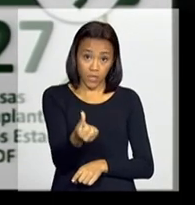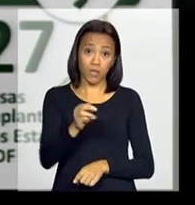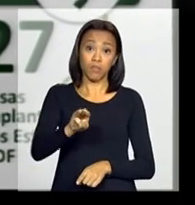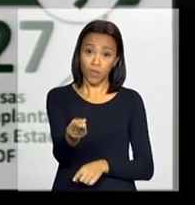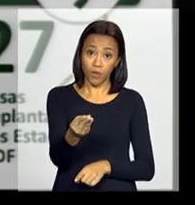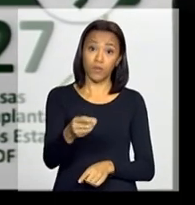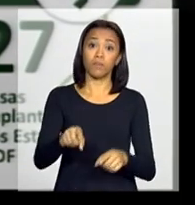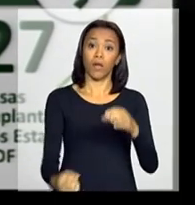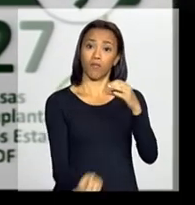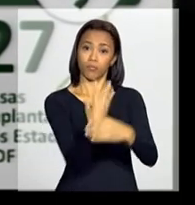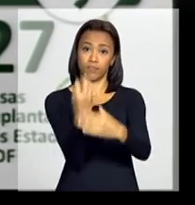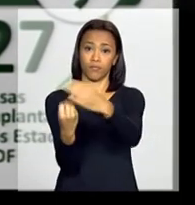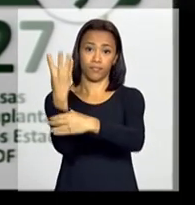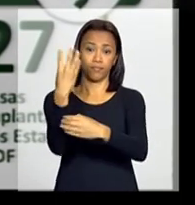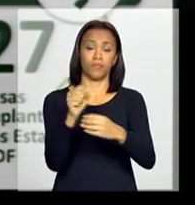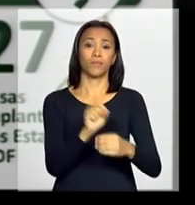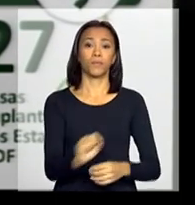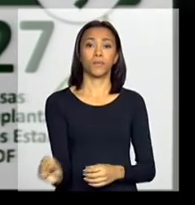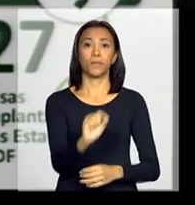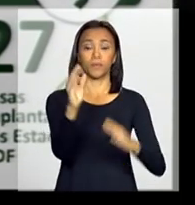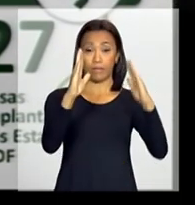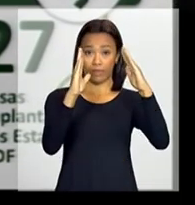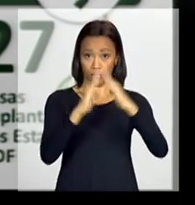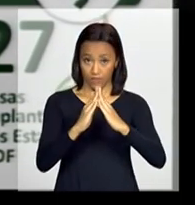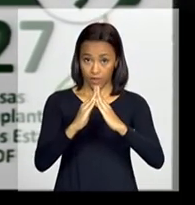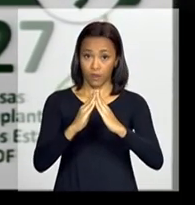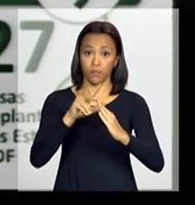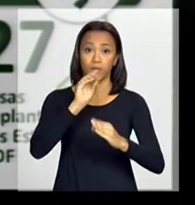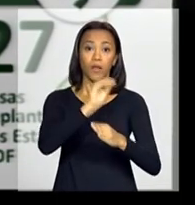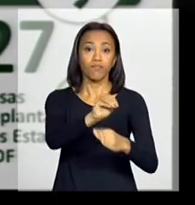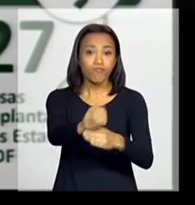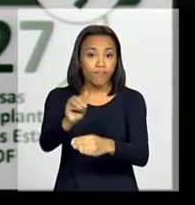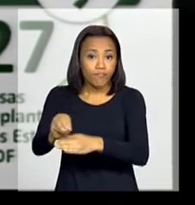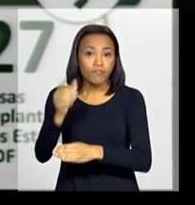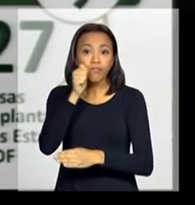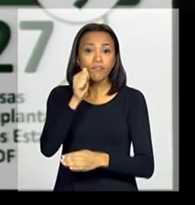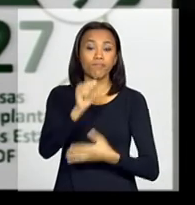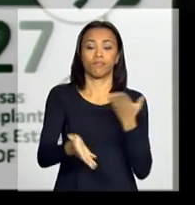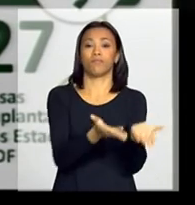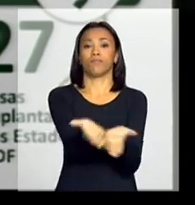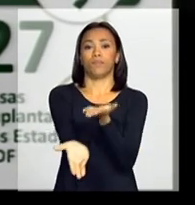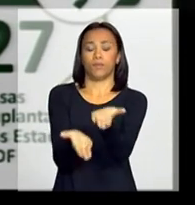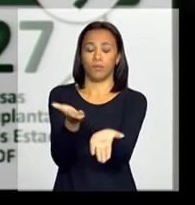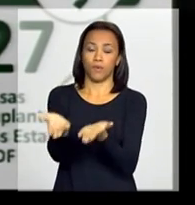dita da casa a implantação no na